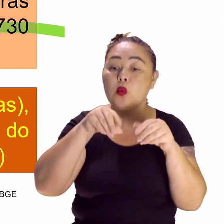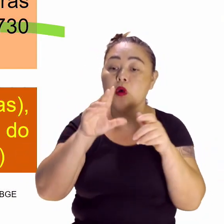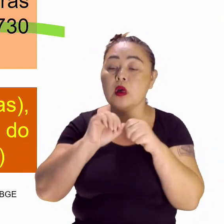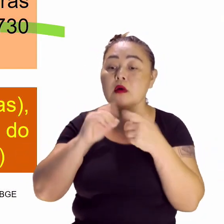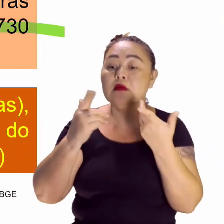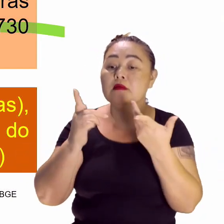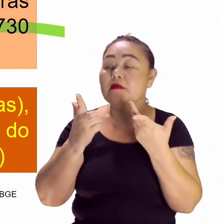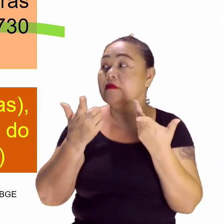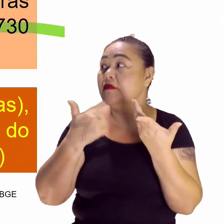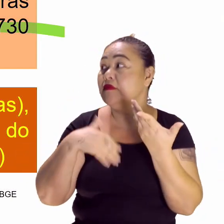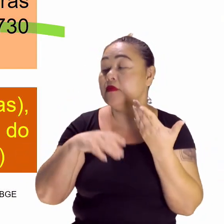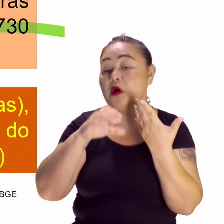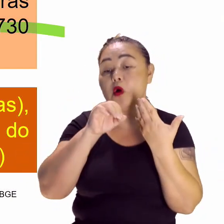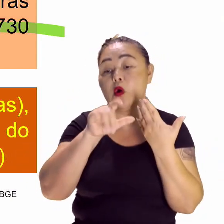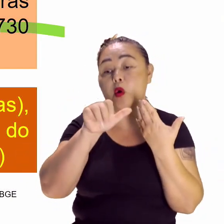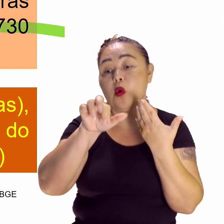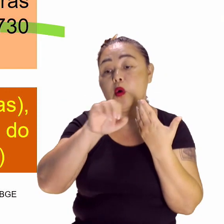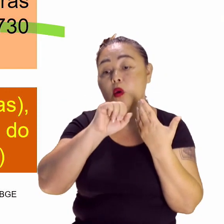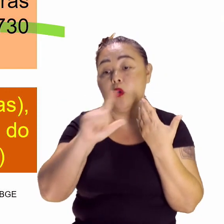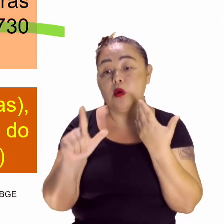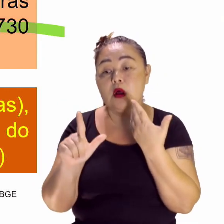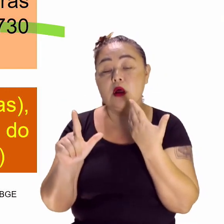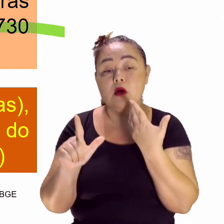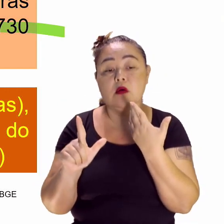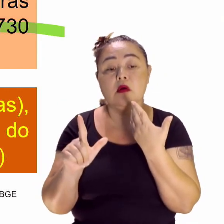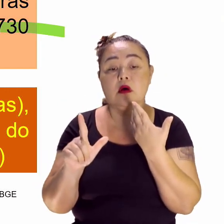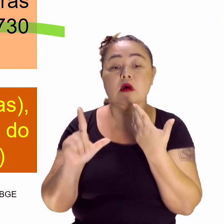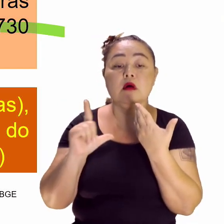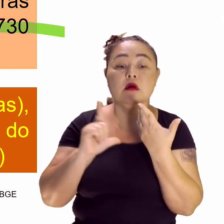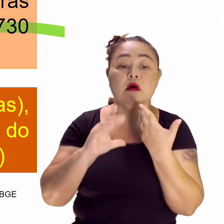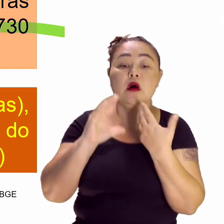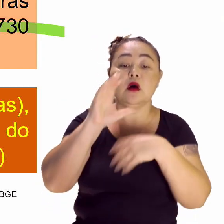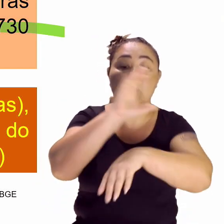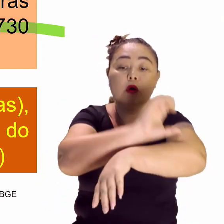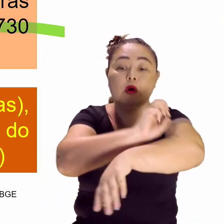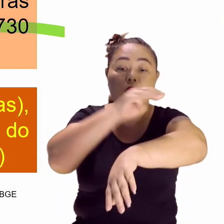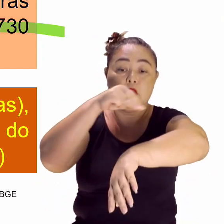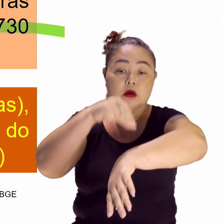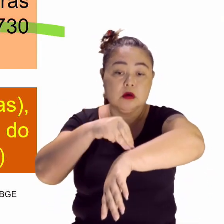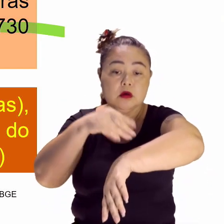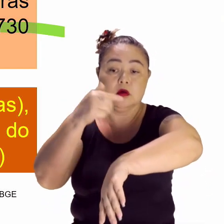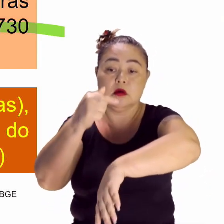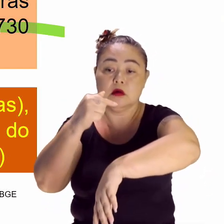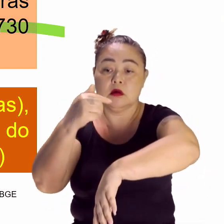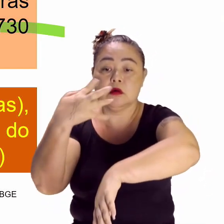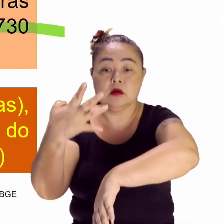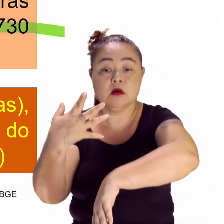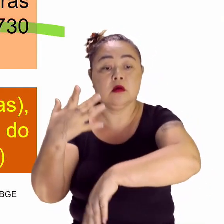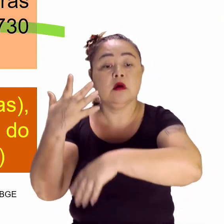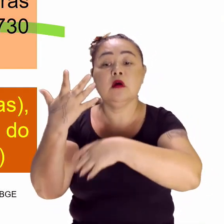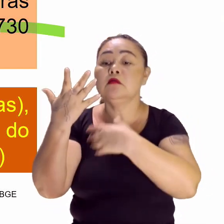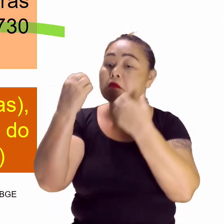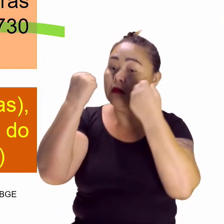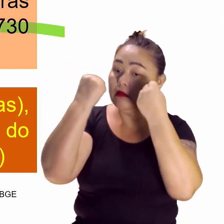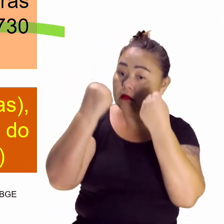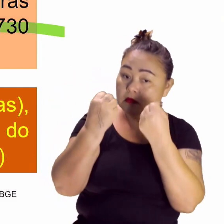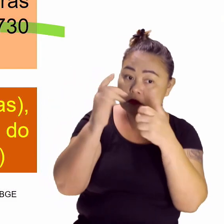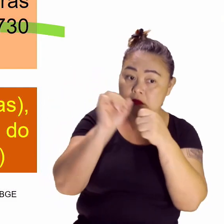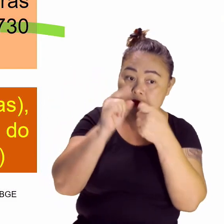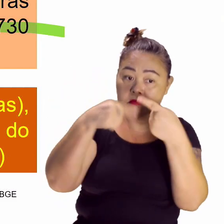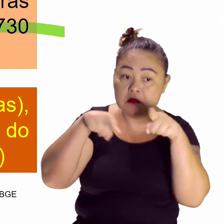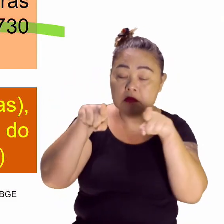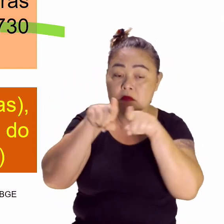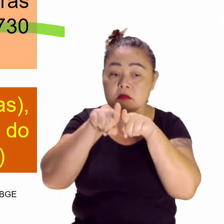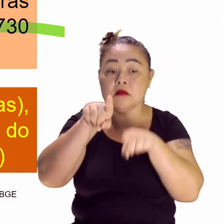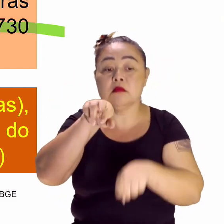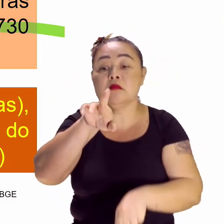famoso colar colorau né Aí temos Aí encosta mais 774 toneladas Seringueiras